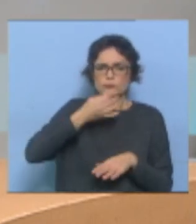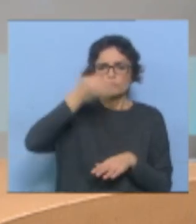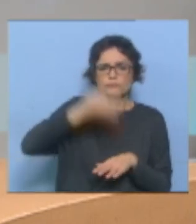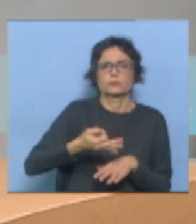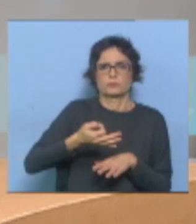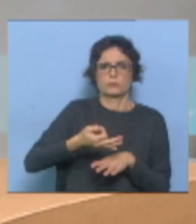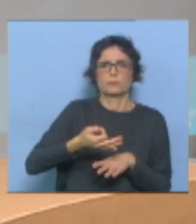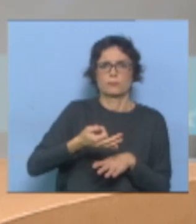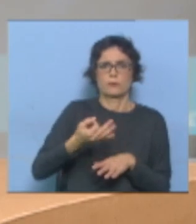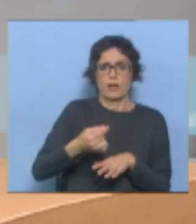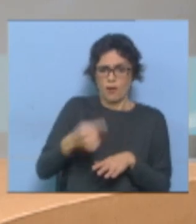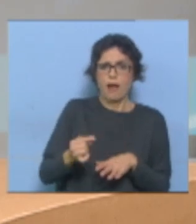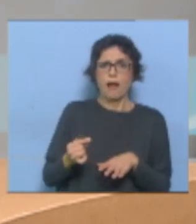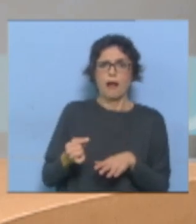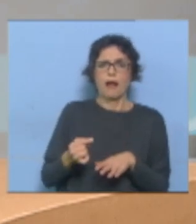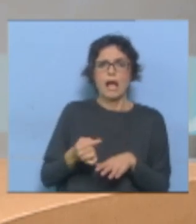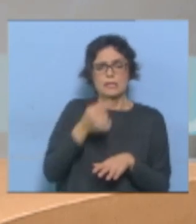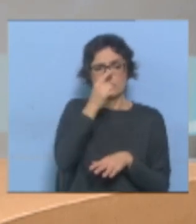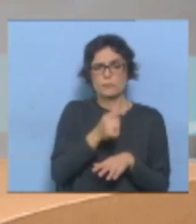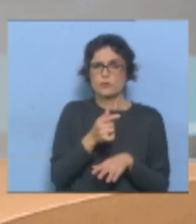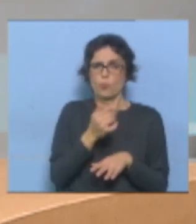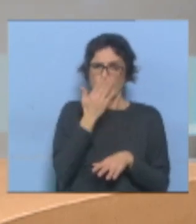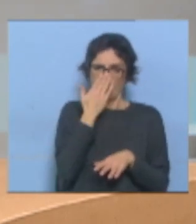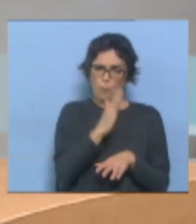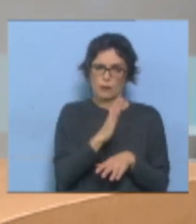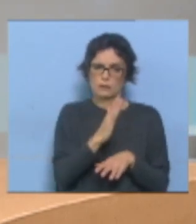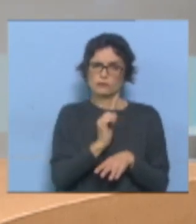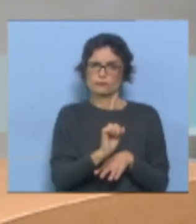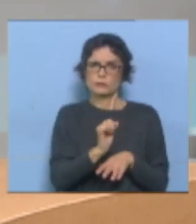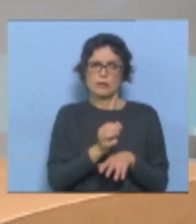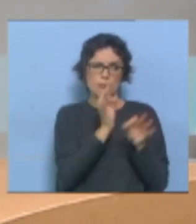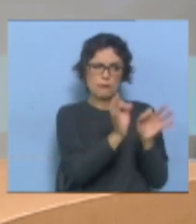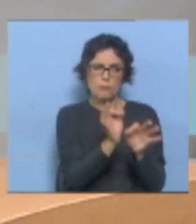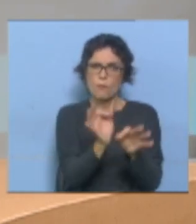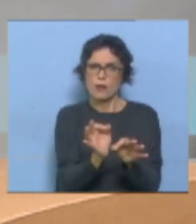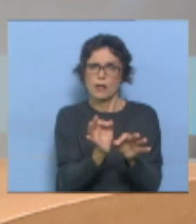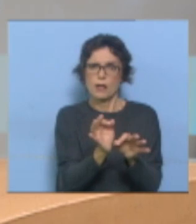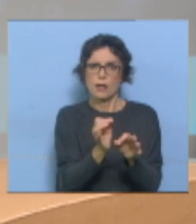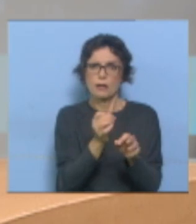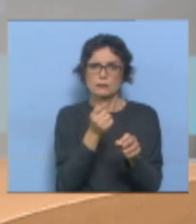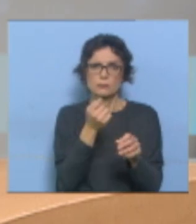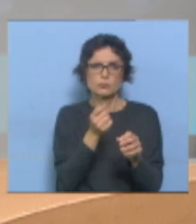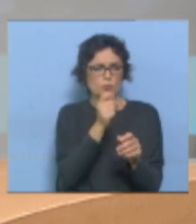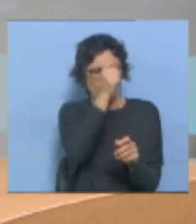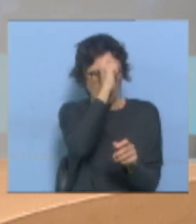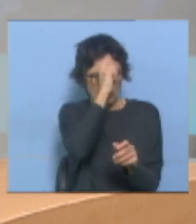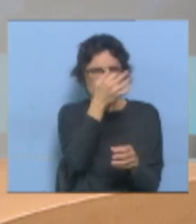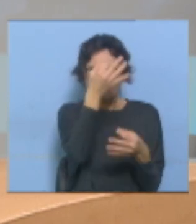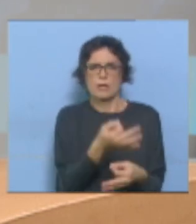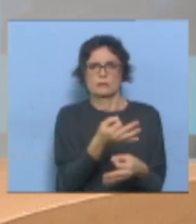atitudes de cuidado, de humanidade extrema, em pessoas que não